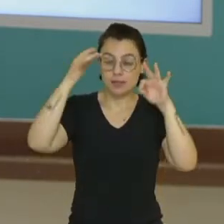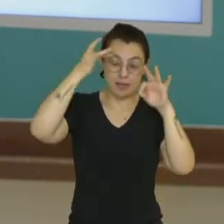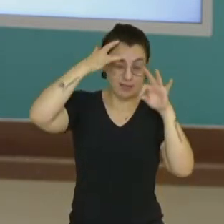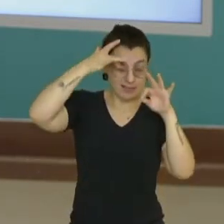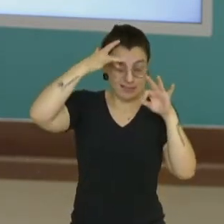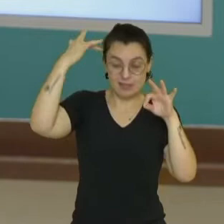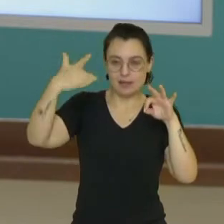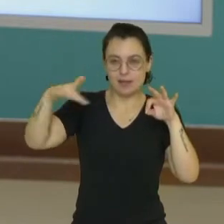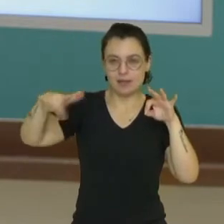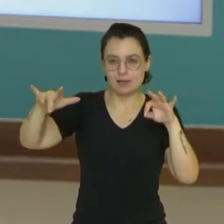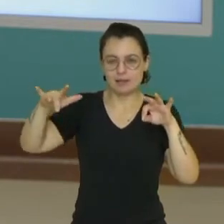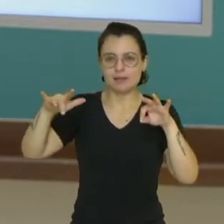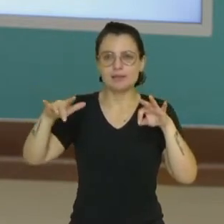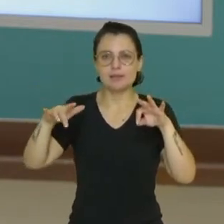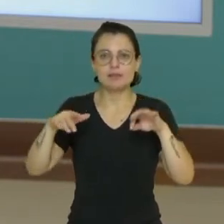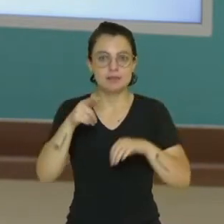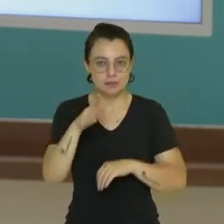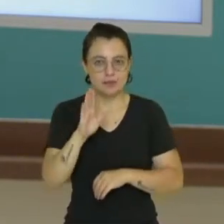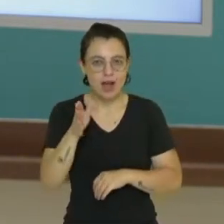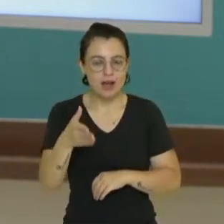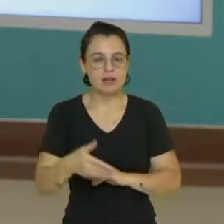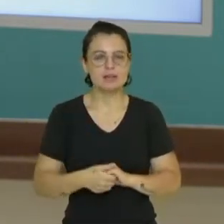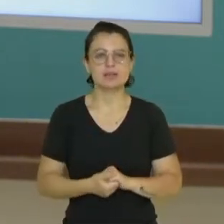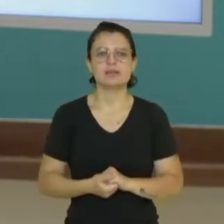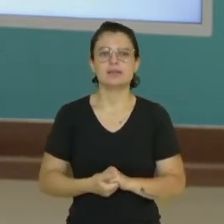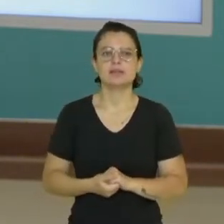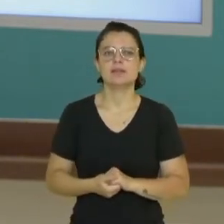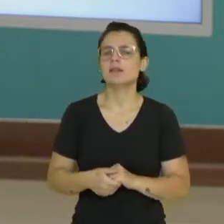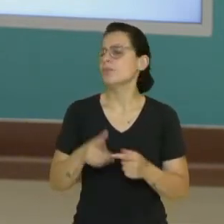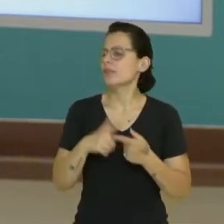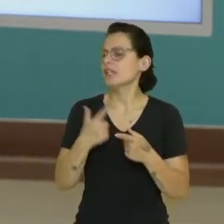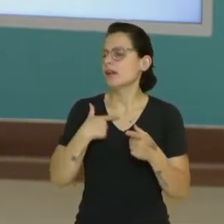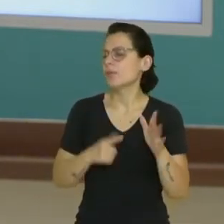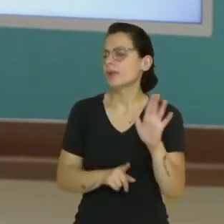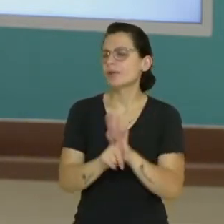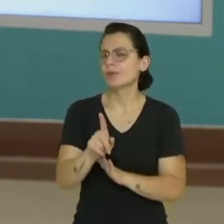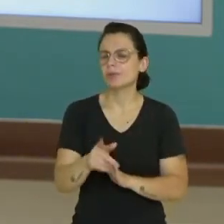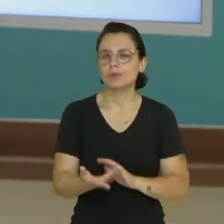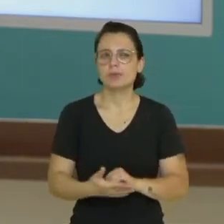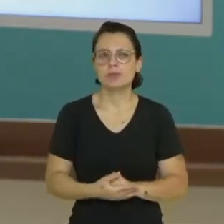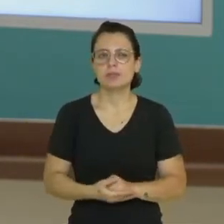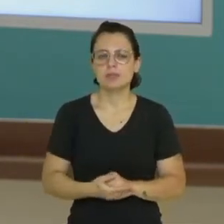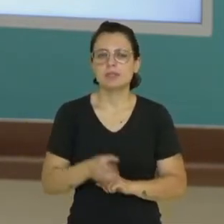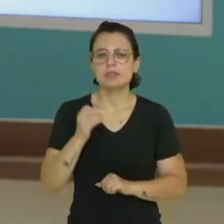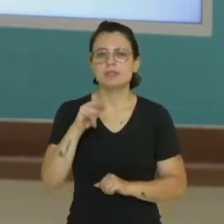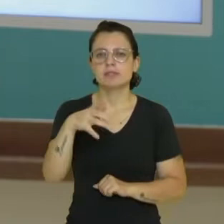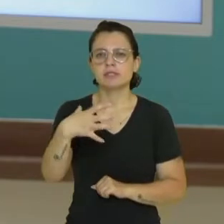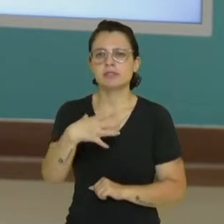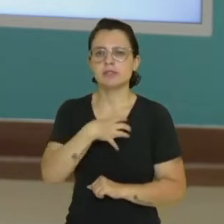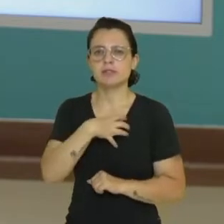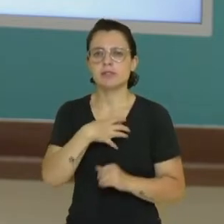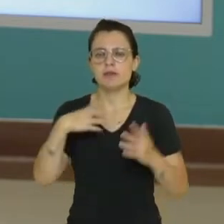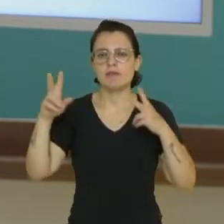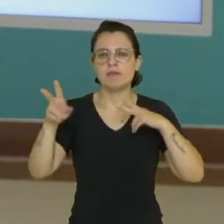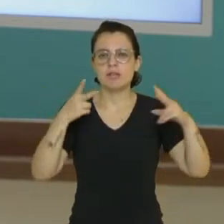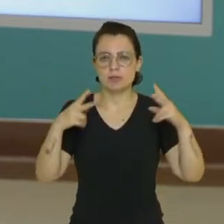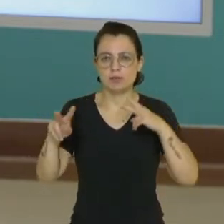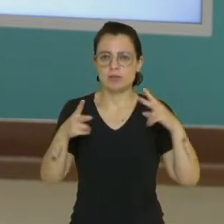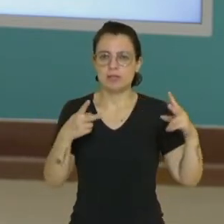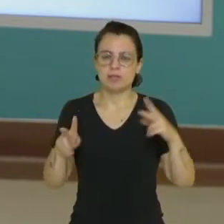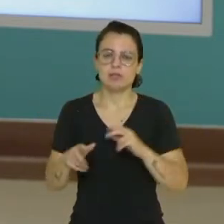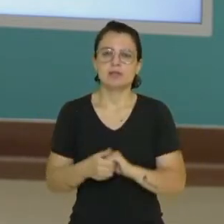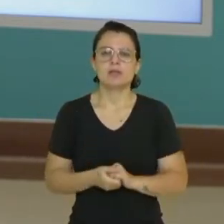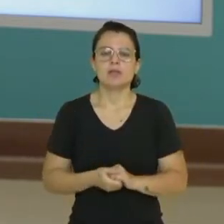nossos olhos e a gente tem que nos proteger? Por que eu pergunto isso? Se você já sentiu o vento batendo no rosto, aí a